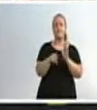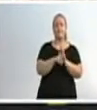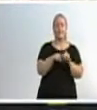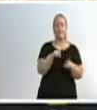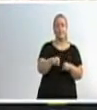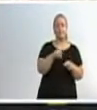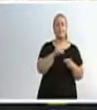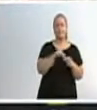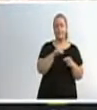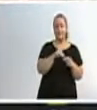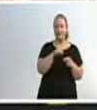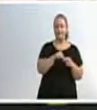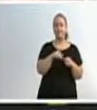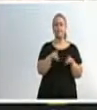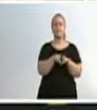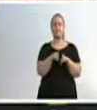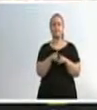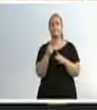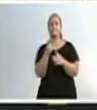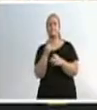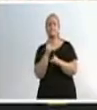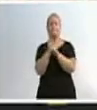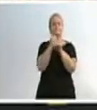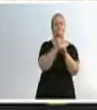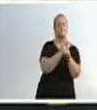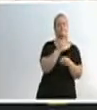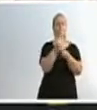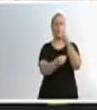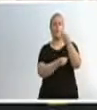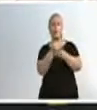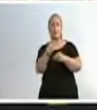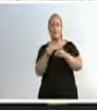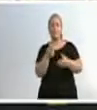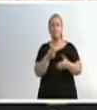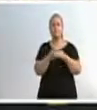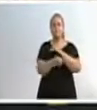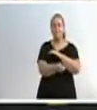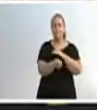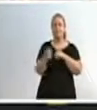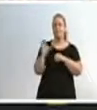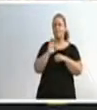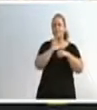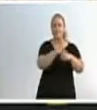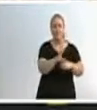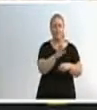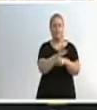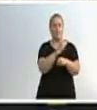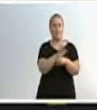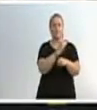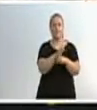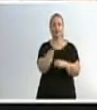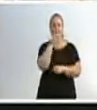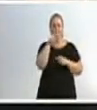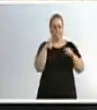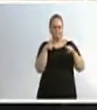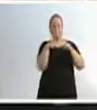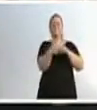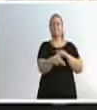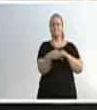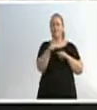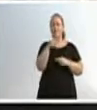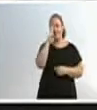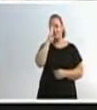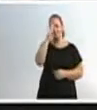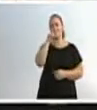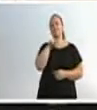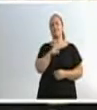buscar recurso e estrutura para poder fazer esse trabalho de castração, que hoje eu vejo que é prioridade. Temos que lançar uma campanha